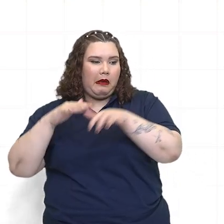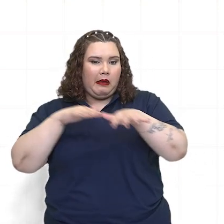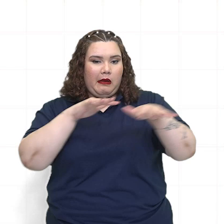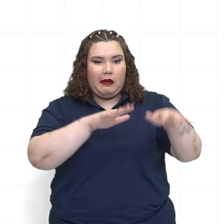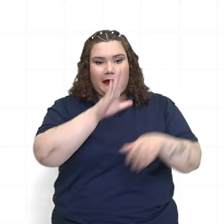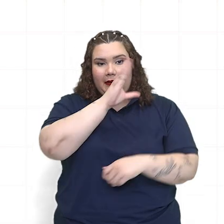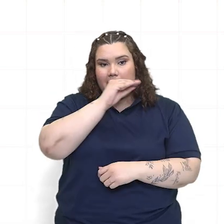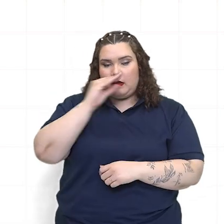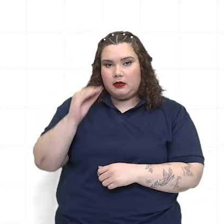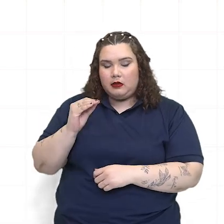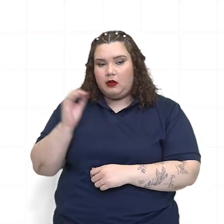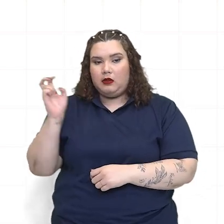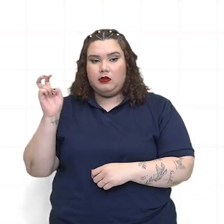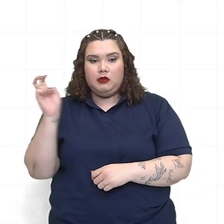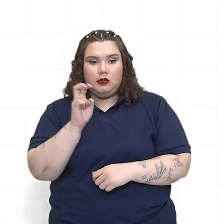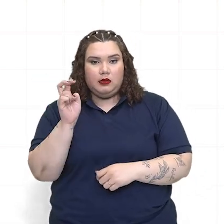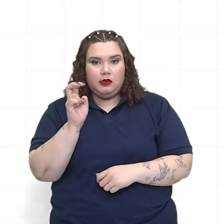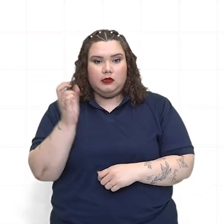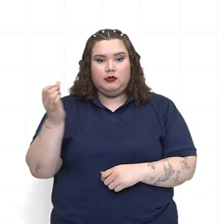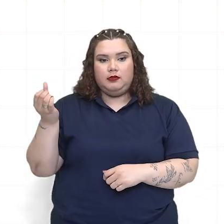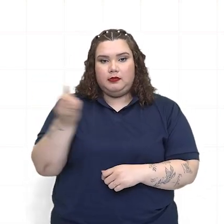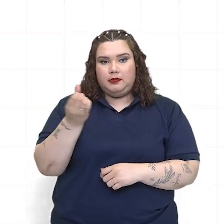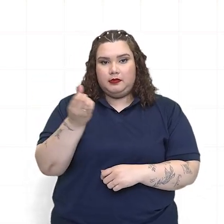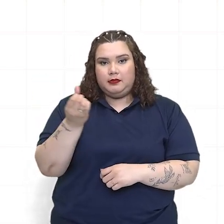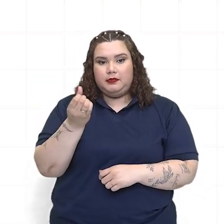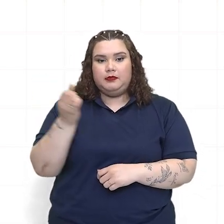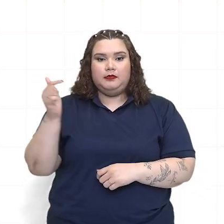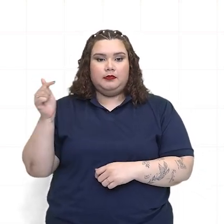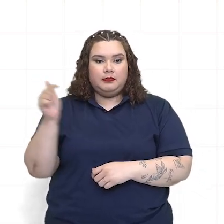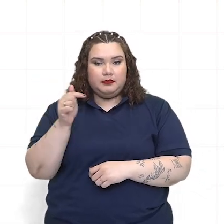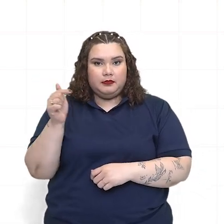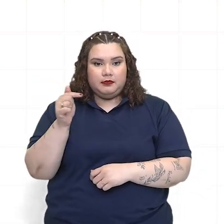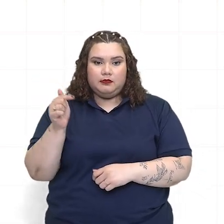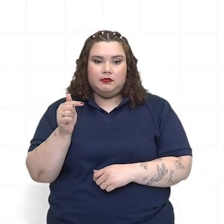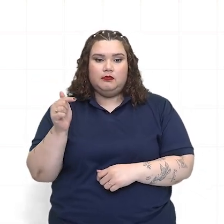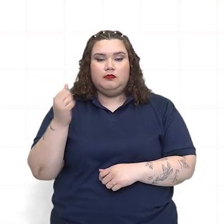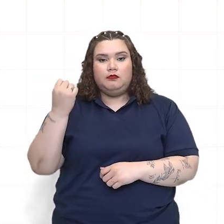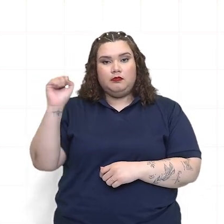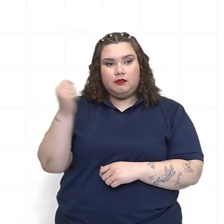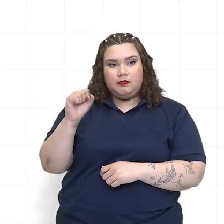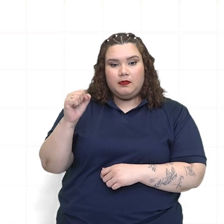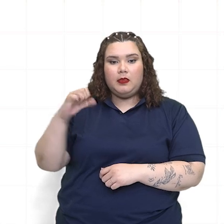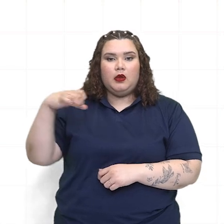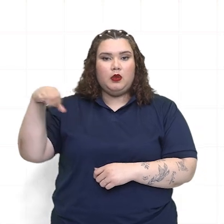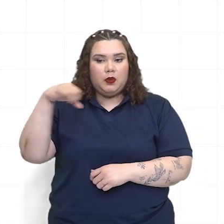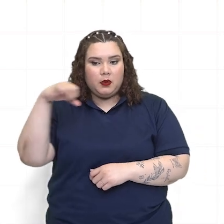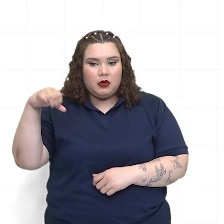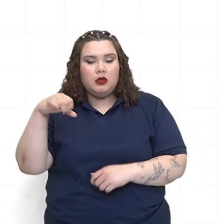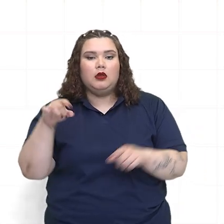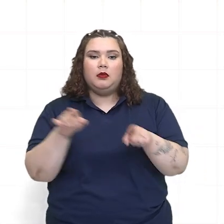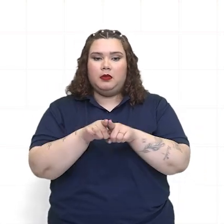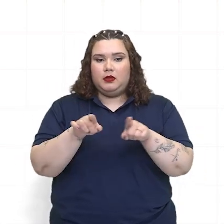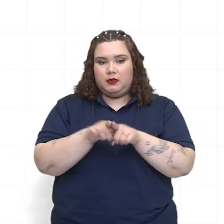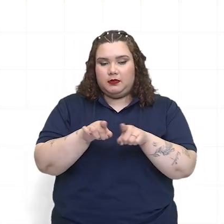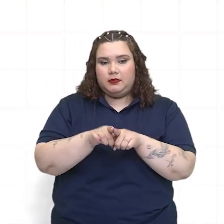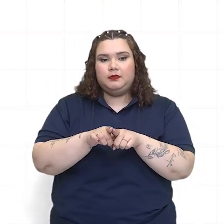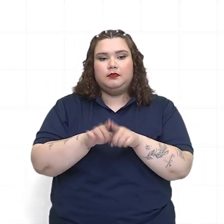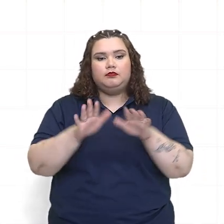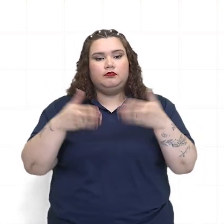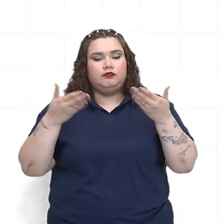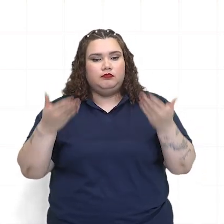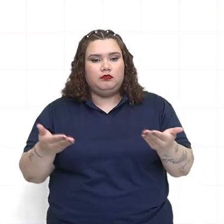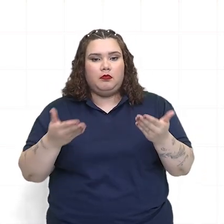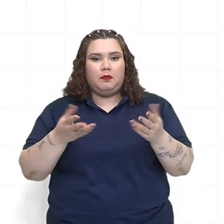das crianças, a quinta cruzada, a sexta cruzada, a sétima, a oitava e a nona cruzada.